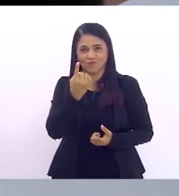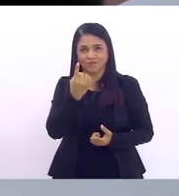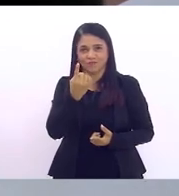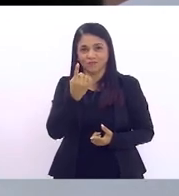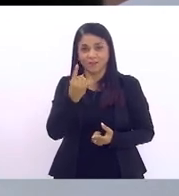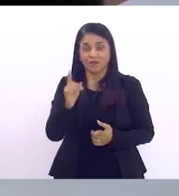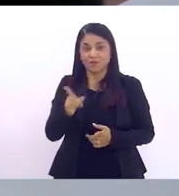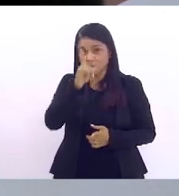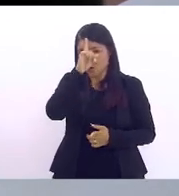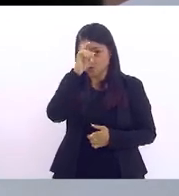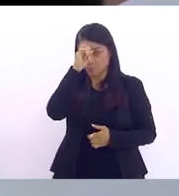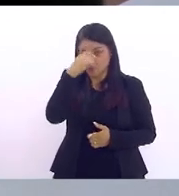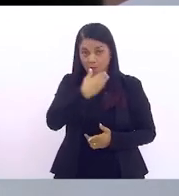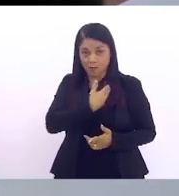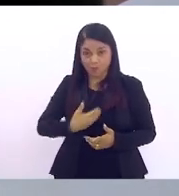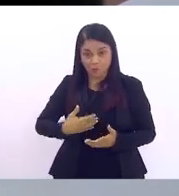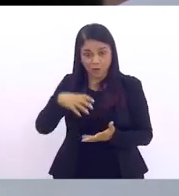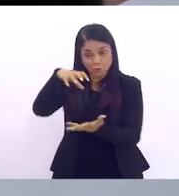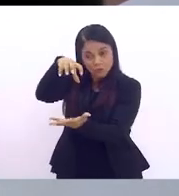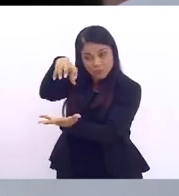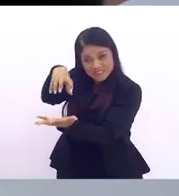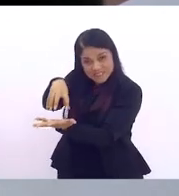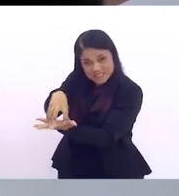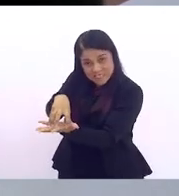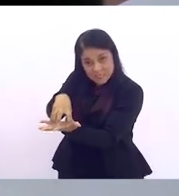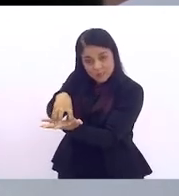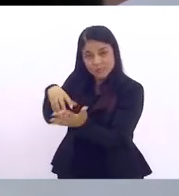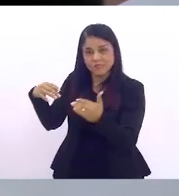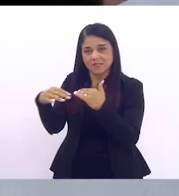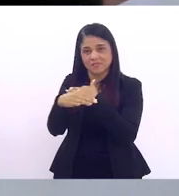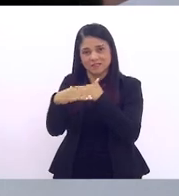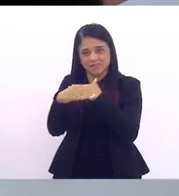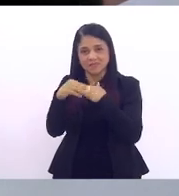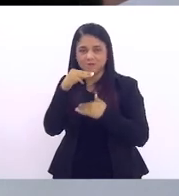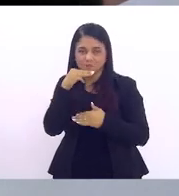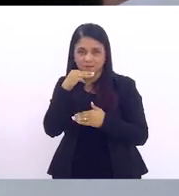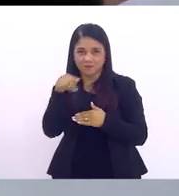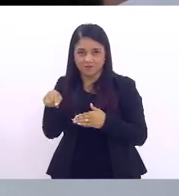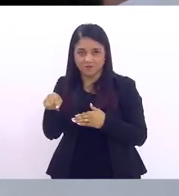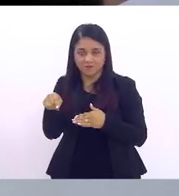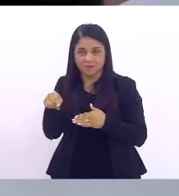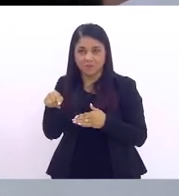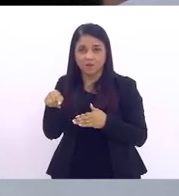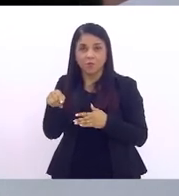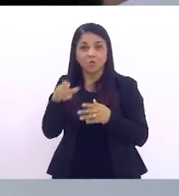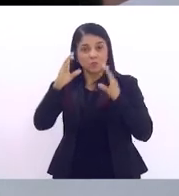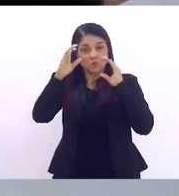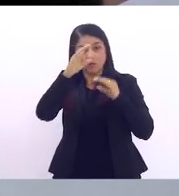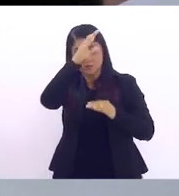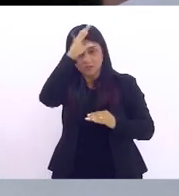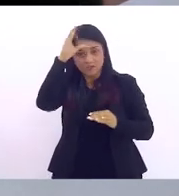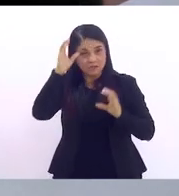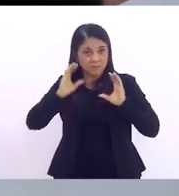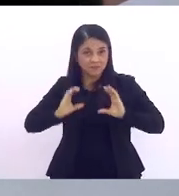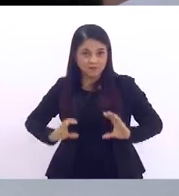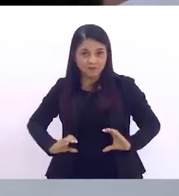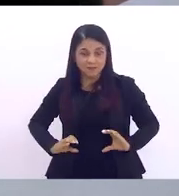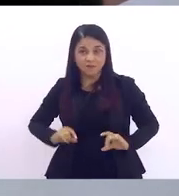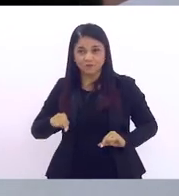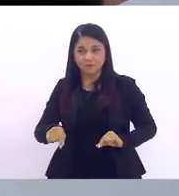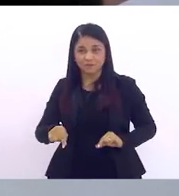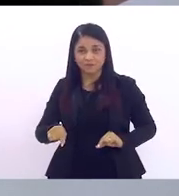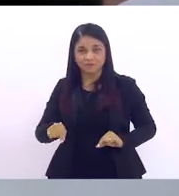de Mangaratiba fica no centro da cidade ou seja o cidadão mangaratibense tá sendo tá tá